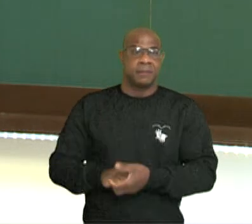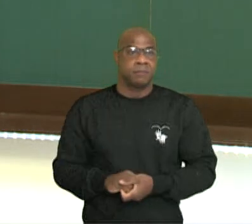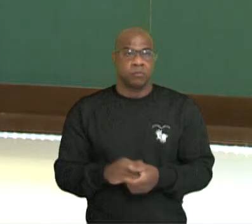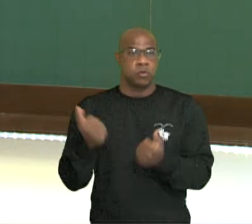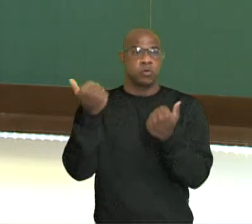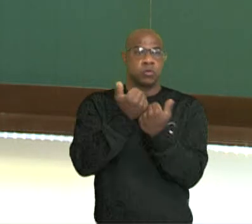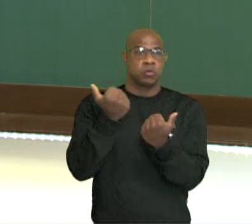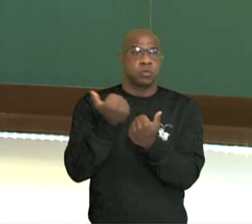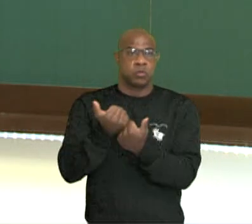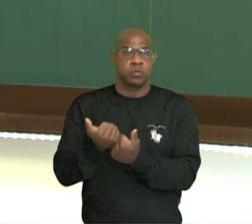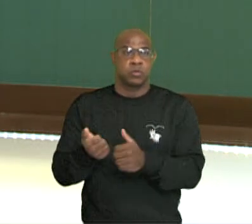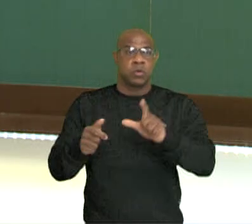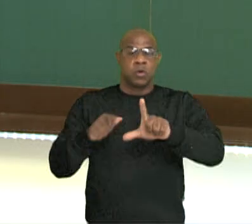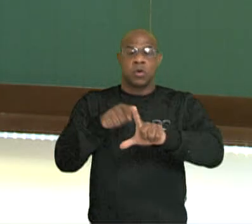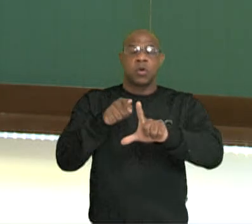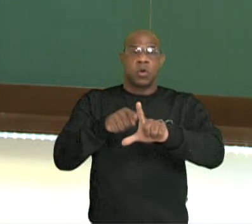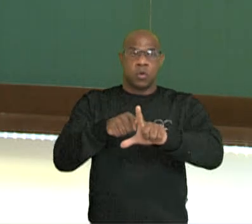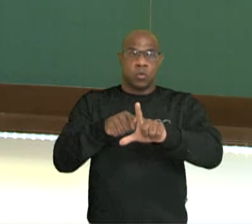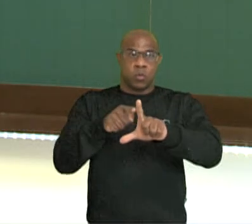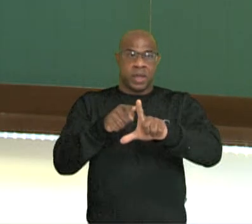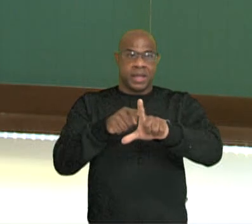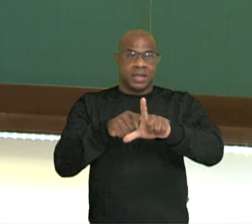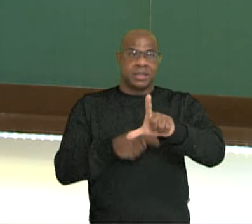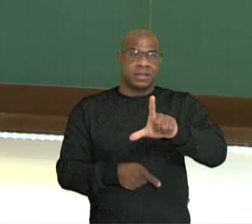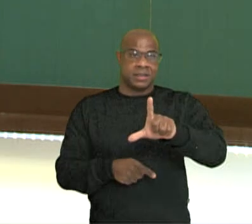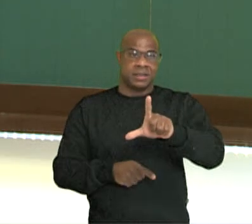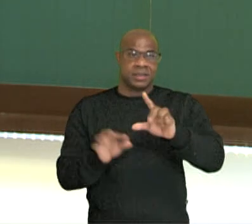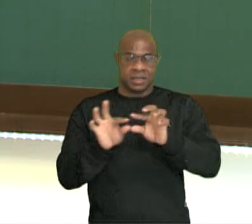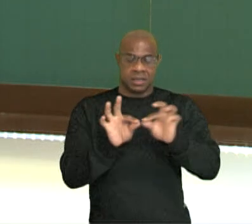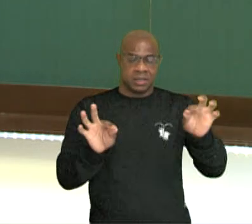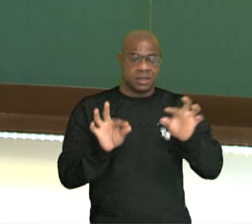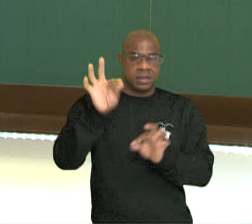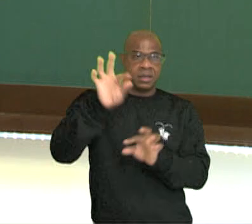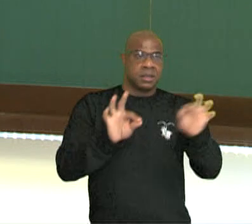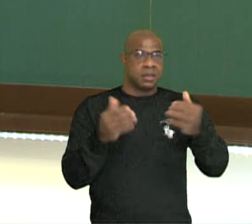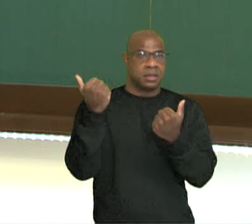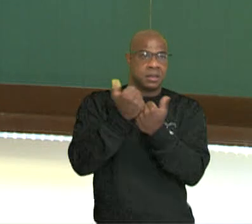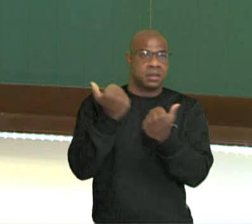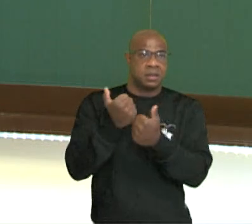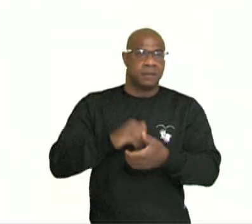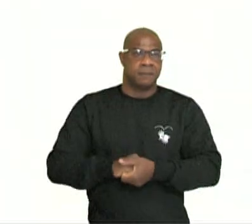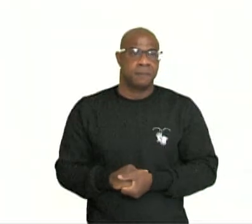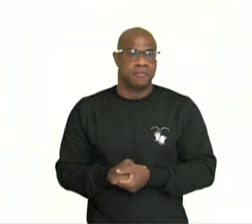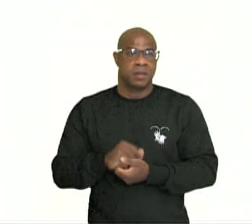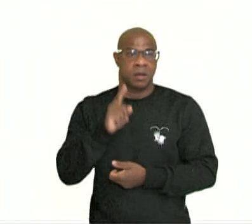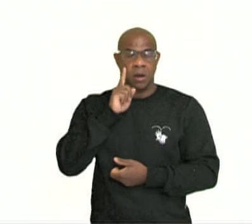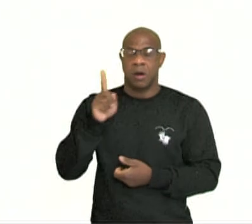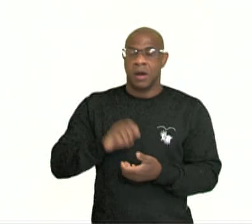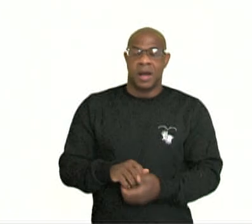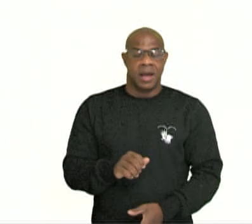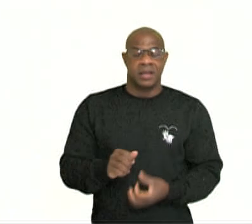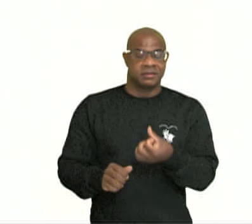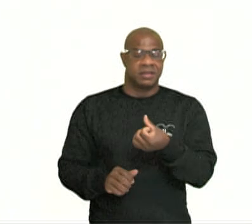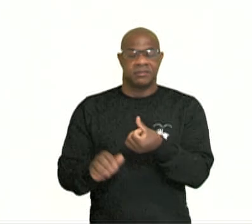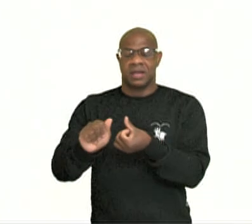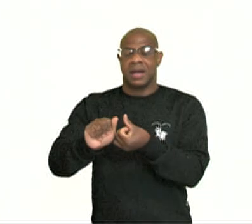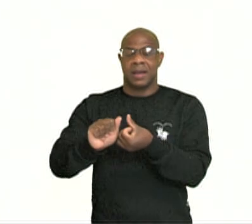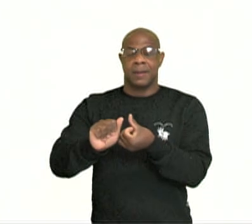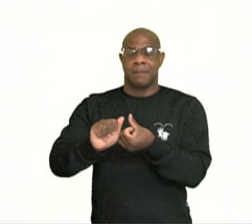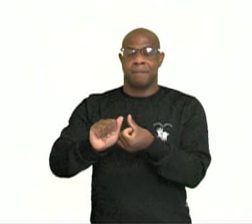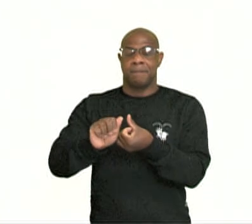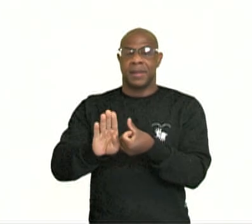Substituindo o L, que é a medida do lado desse quadrado, por 6AB, elevando ao quadrado, acabou a parte